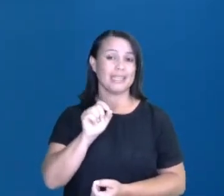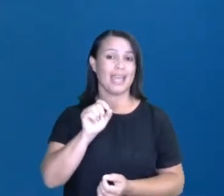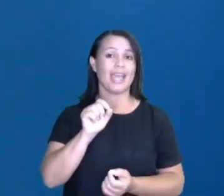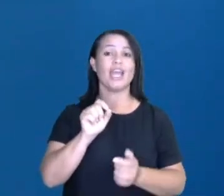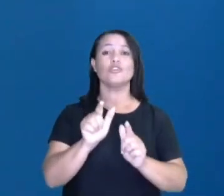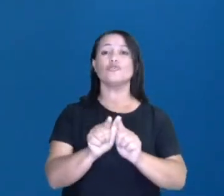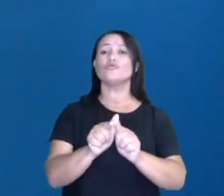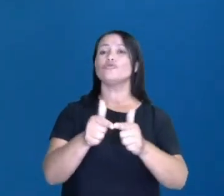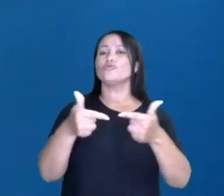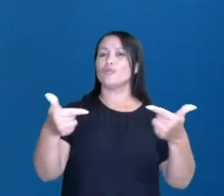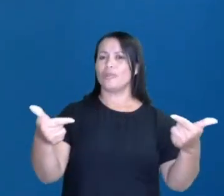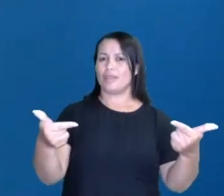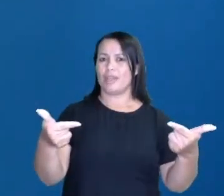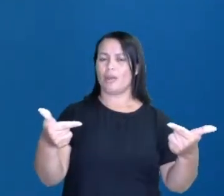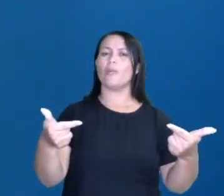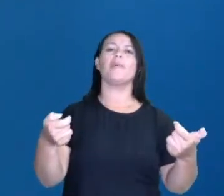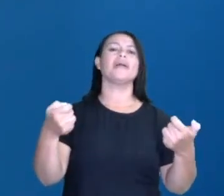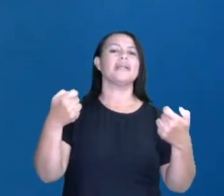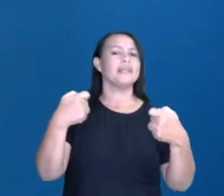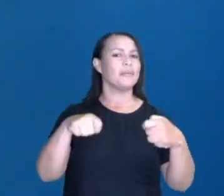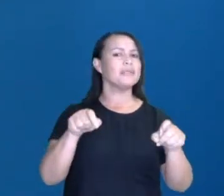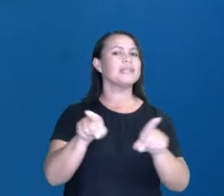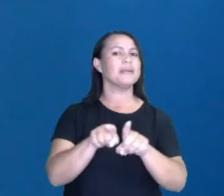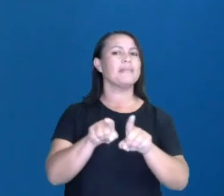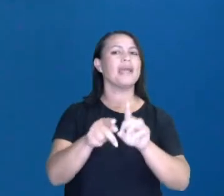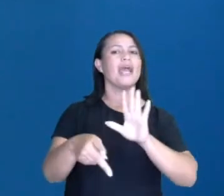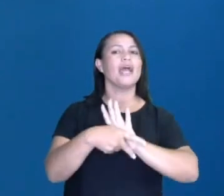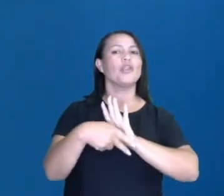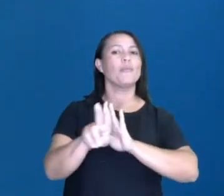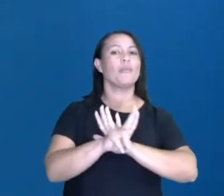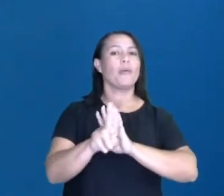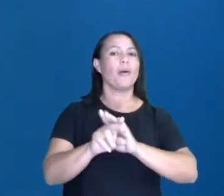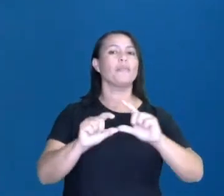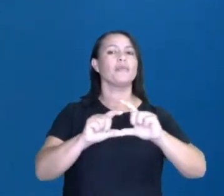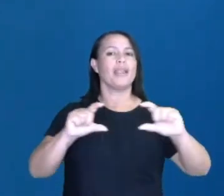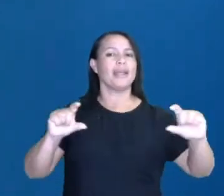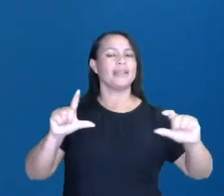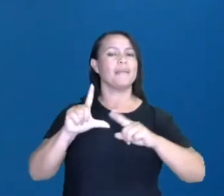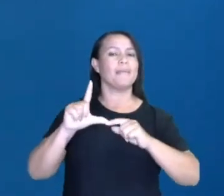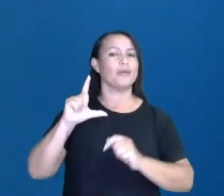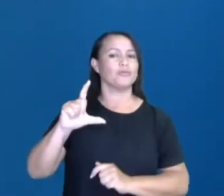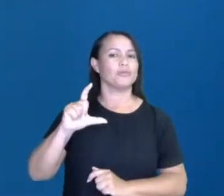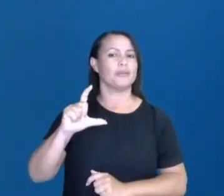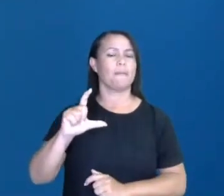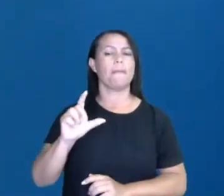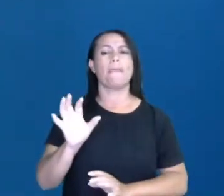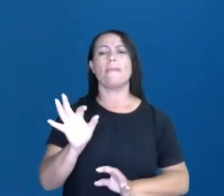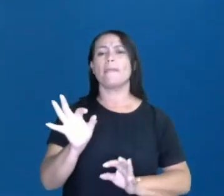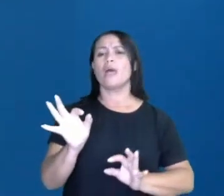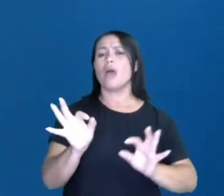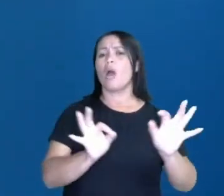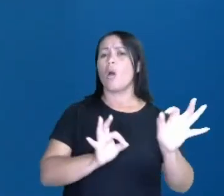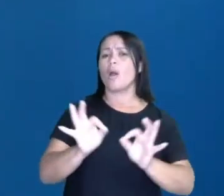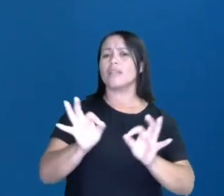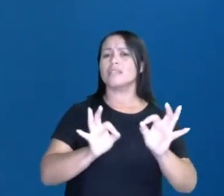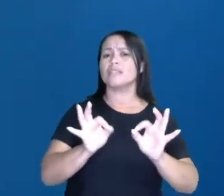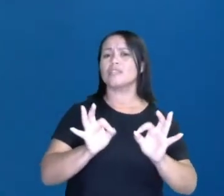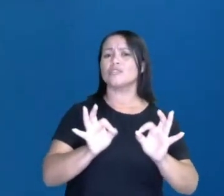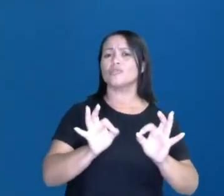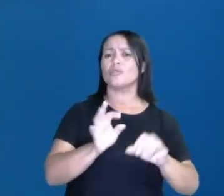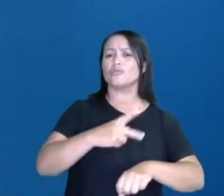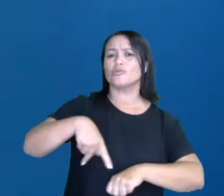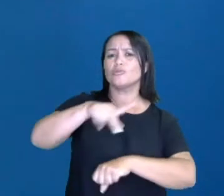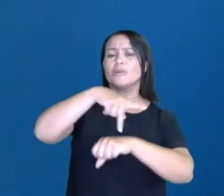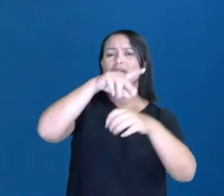de um jornal, ele é específico, nome próprio, certo? Letra maiúscula. Organizações das Nações Unidas também